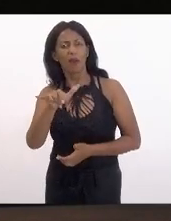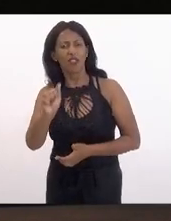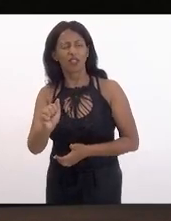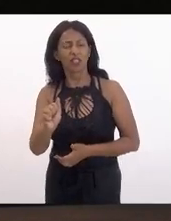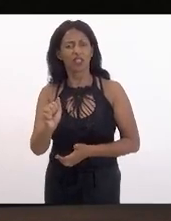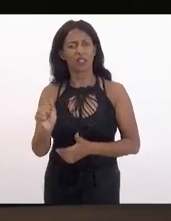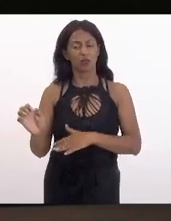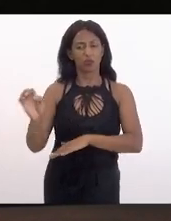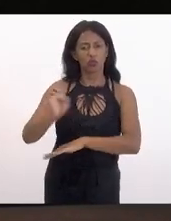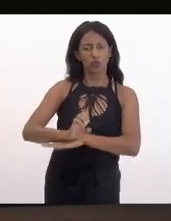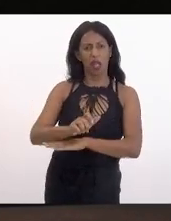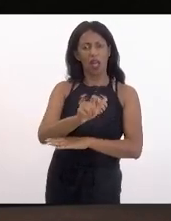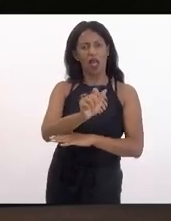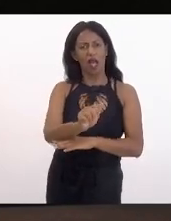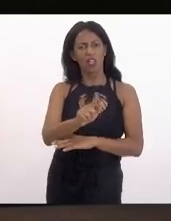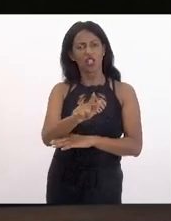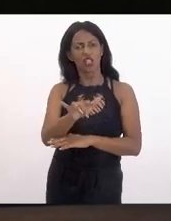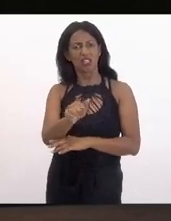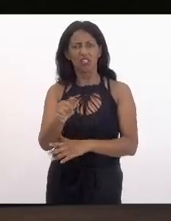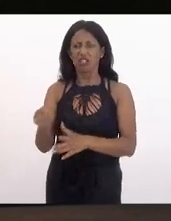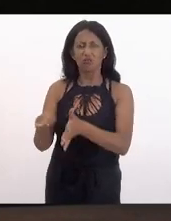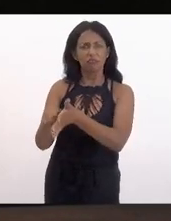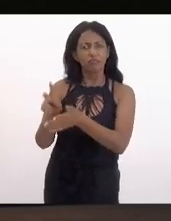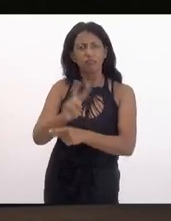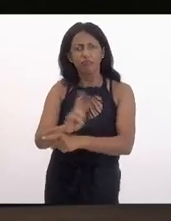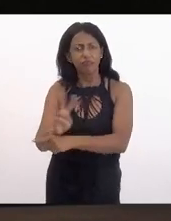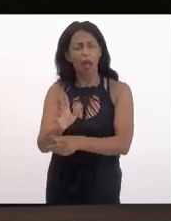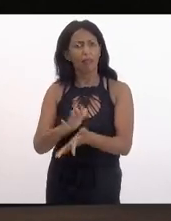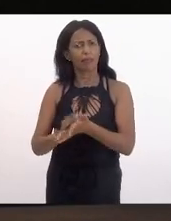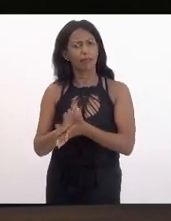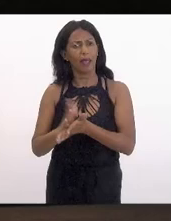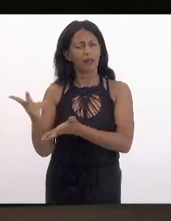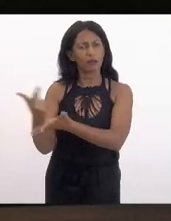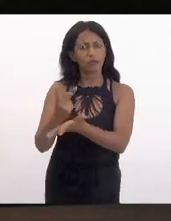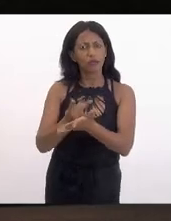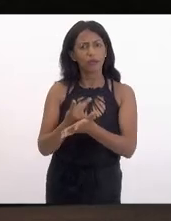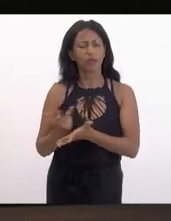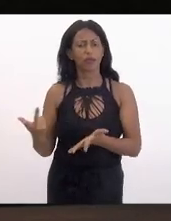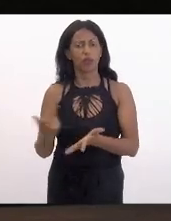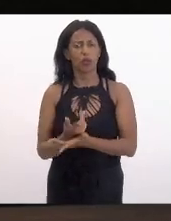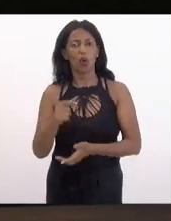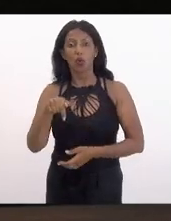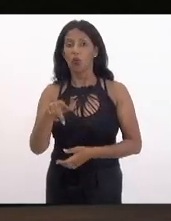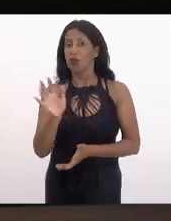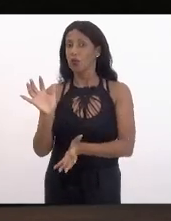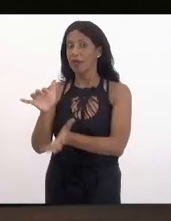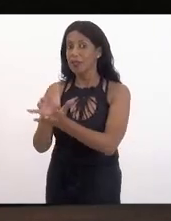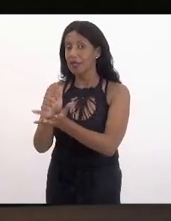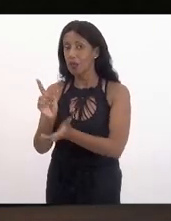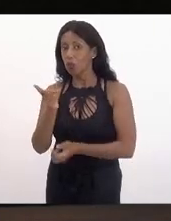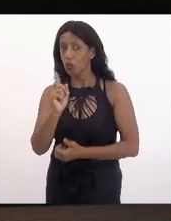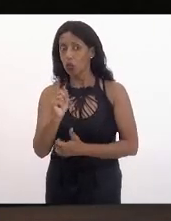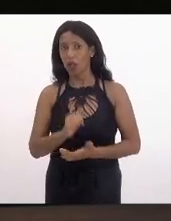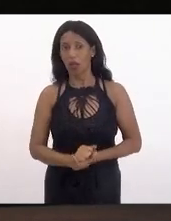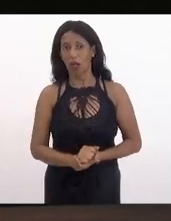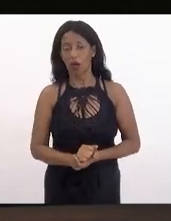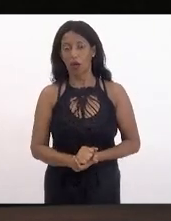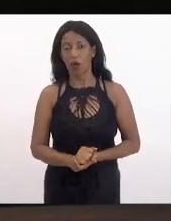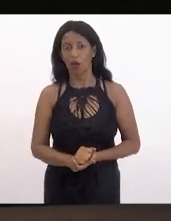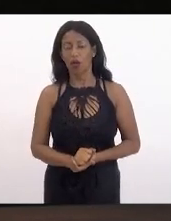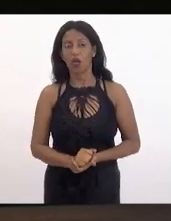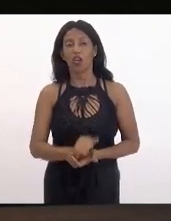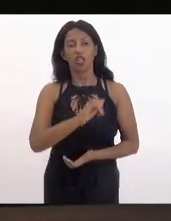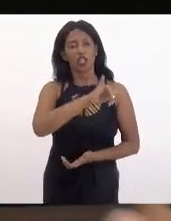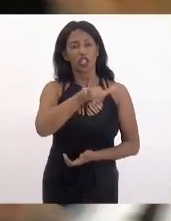do Estado haja trânsito que não fiscaliza os Absurdos que acontece não é só no ramal de Santa Cruz não no ramal de